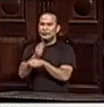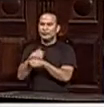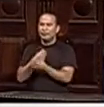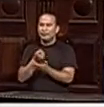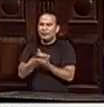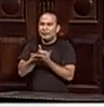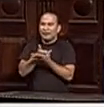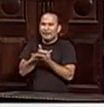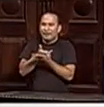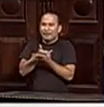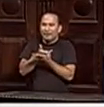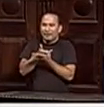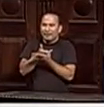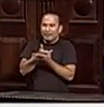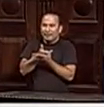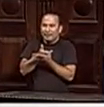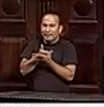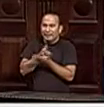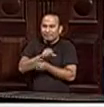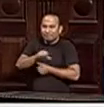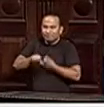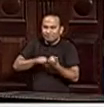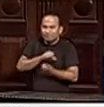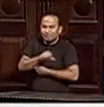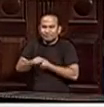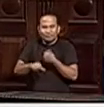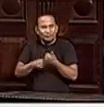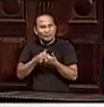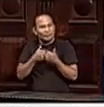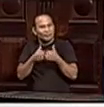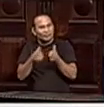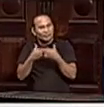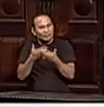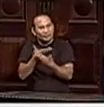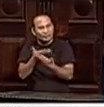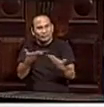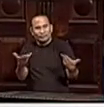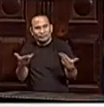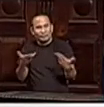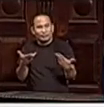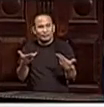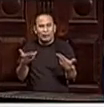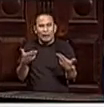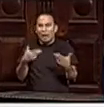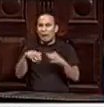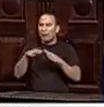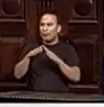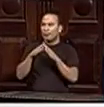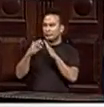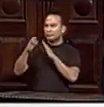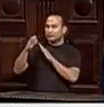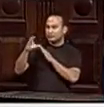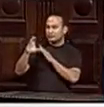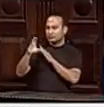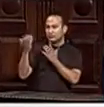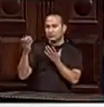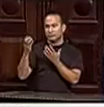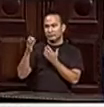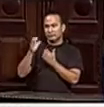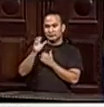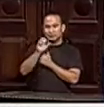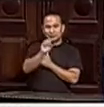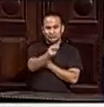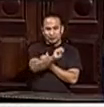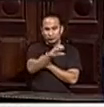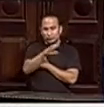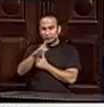investir em alternativas ao transporte rodoviário, o ocaso que os moradores de Niterói e de São Gonçalo sofrem com